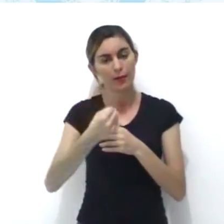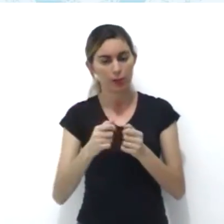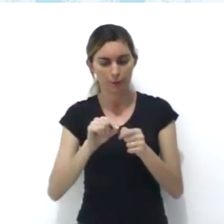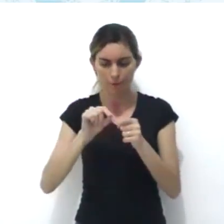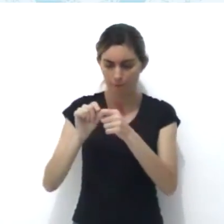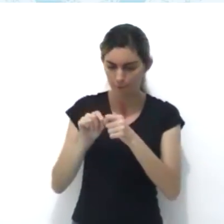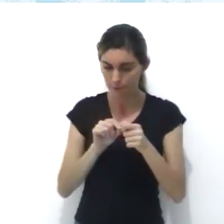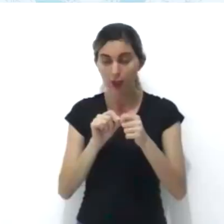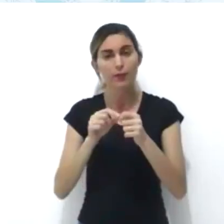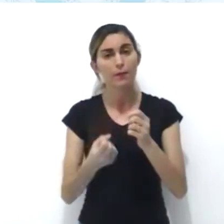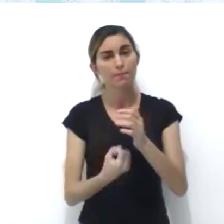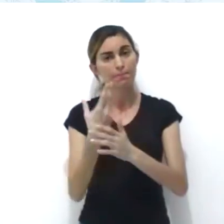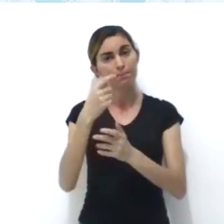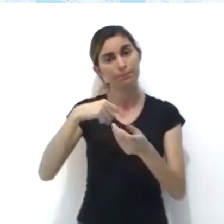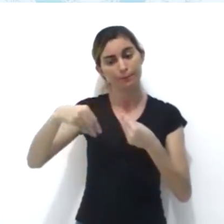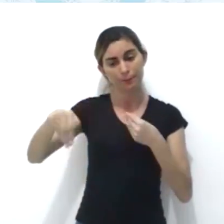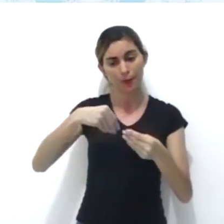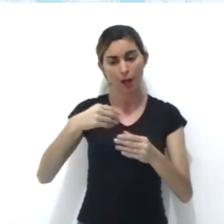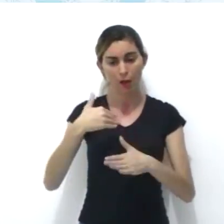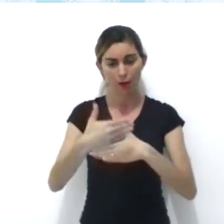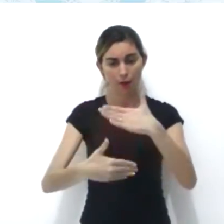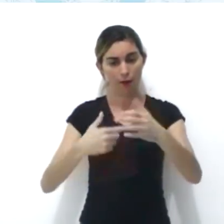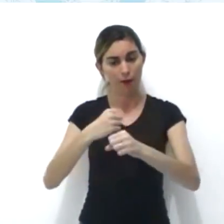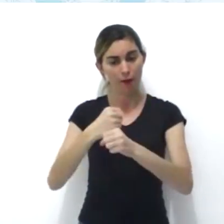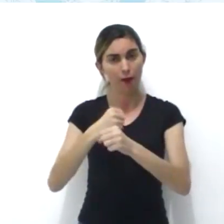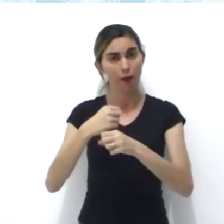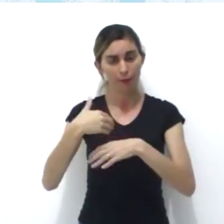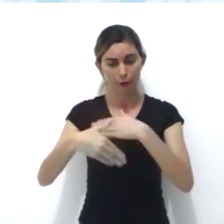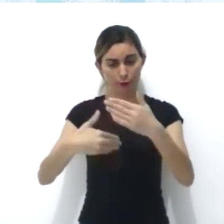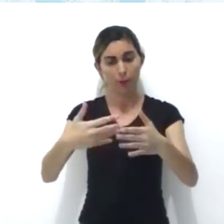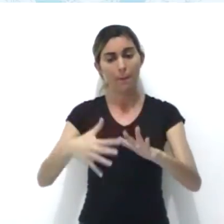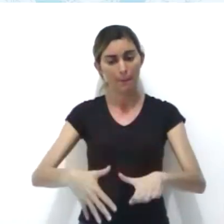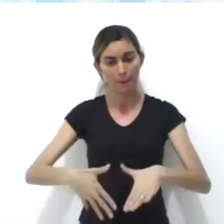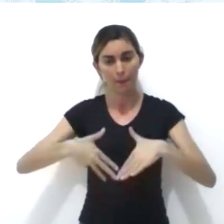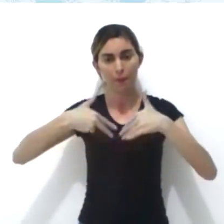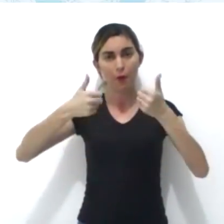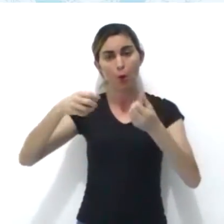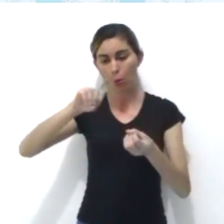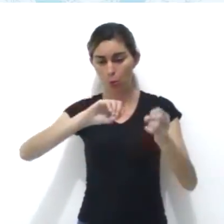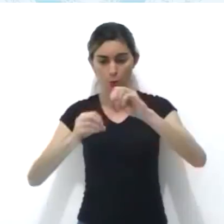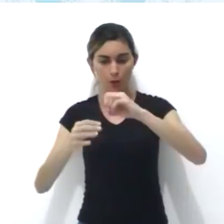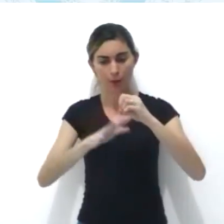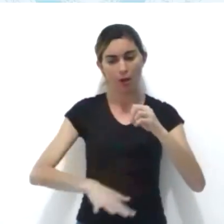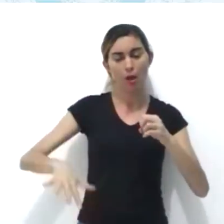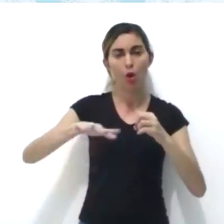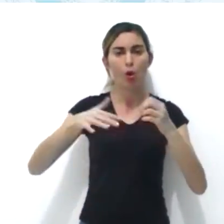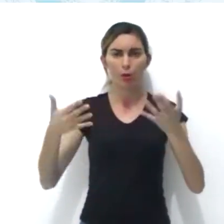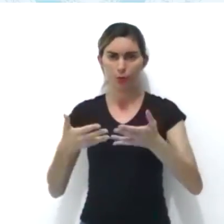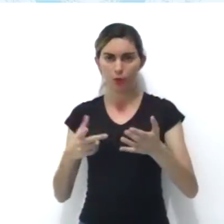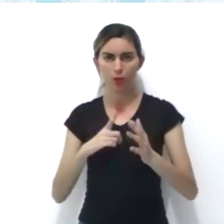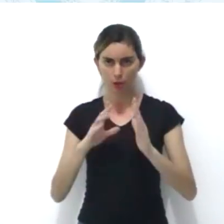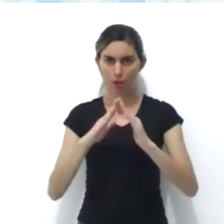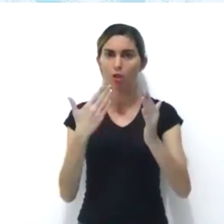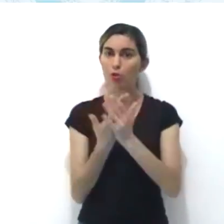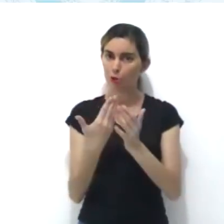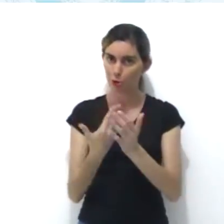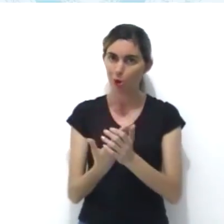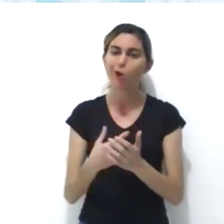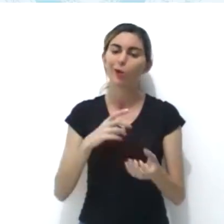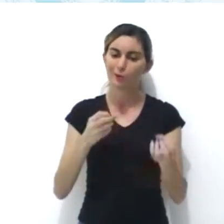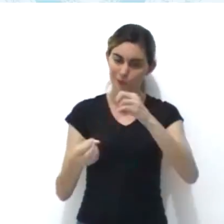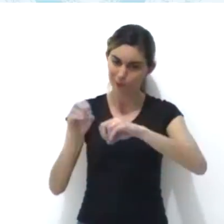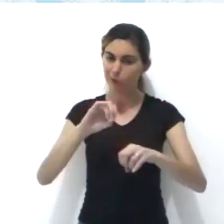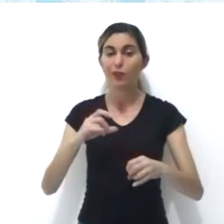o bioplástico. E ano a ano eles foram melhorando esse trabalho. O laboratório da escola deles tem... Na escola